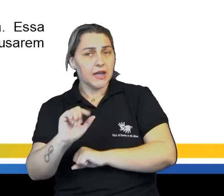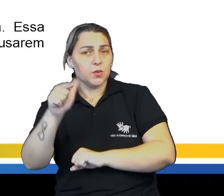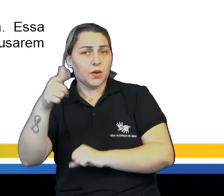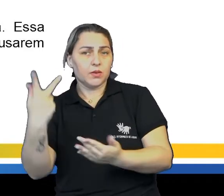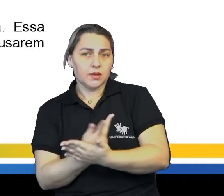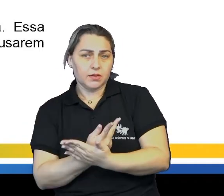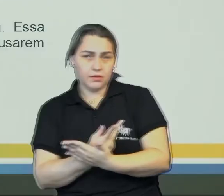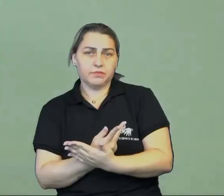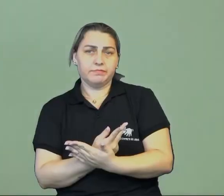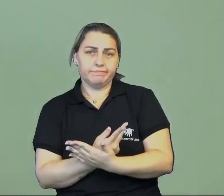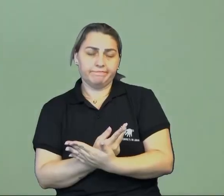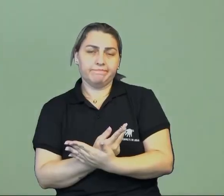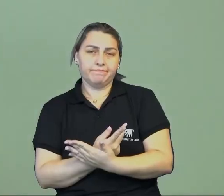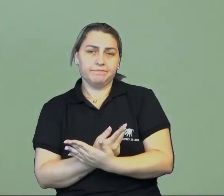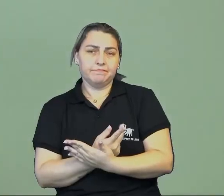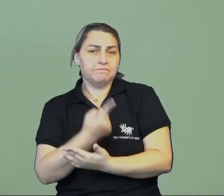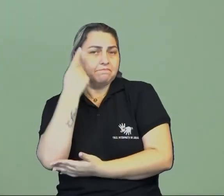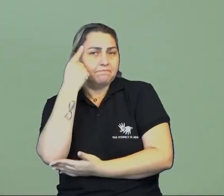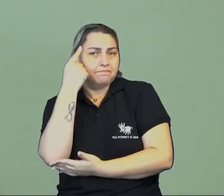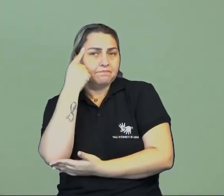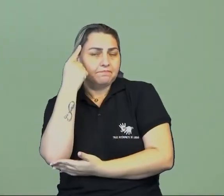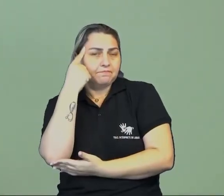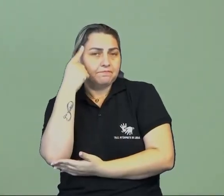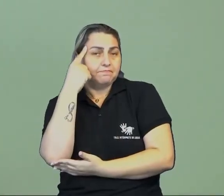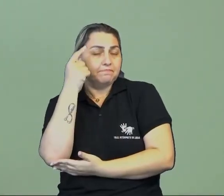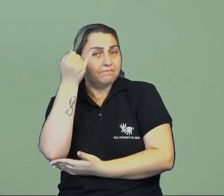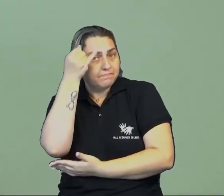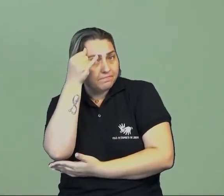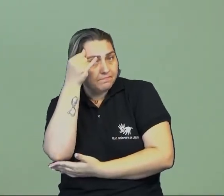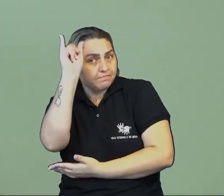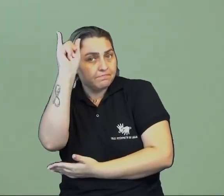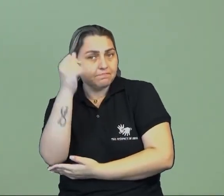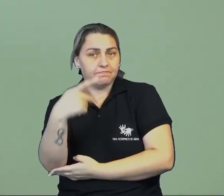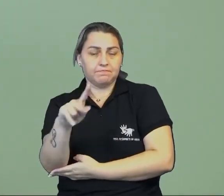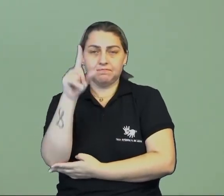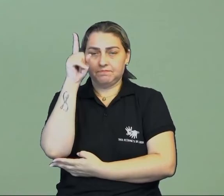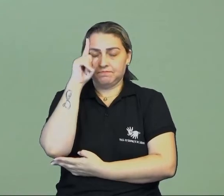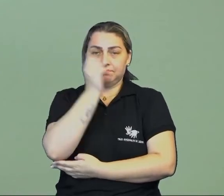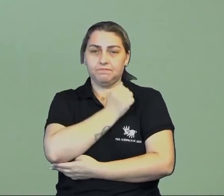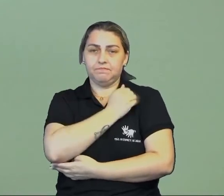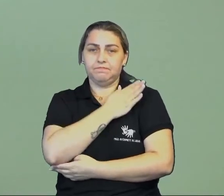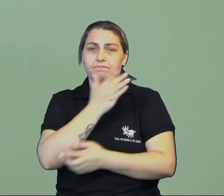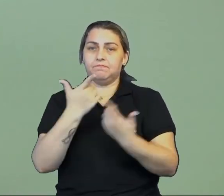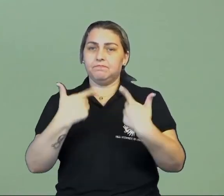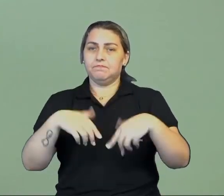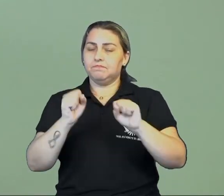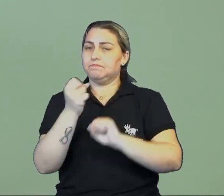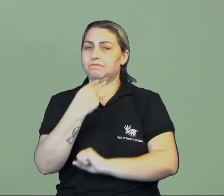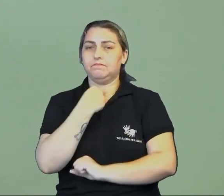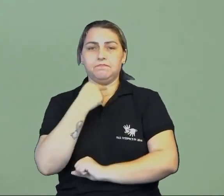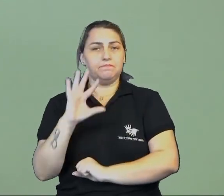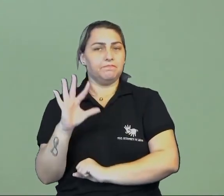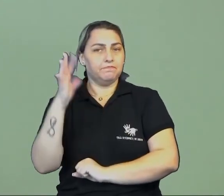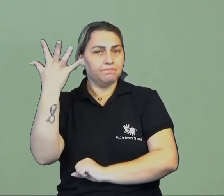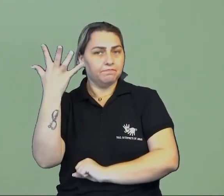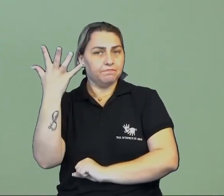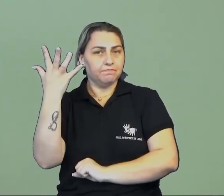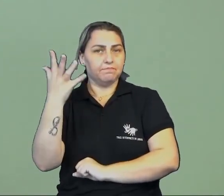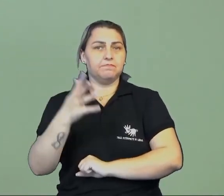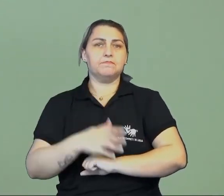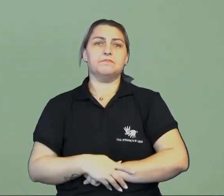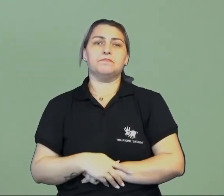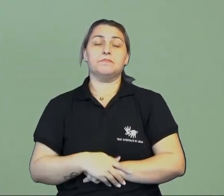que as outras. Pensando nisso, e para evitar no seu dia a dia, o preconceito linguístico não pode